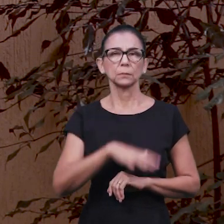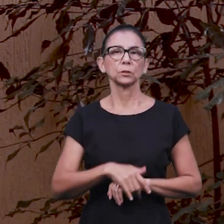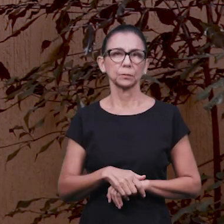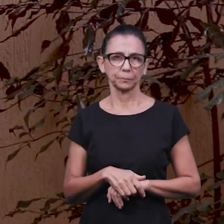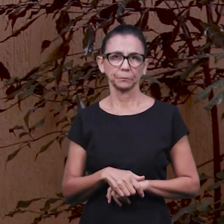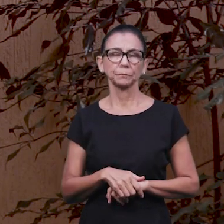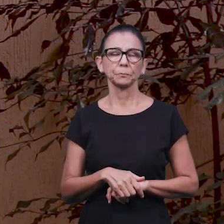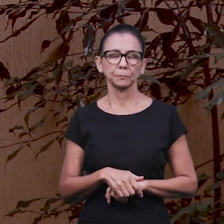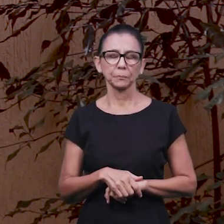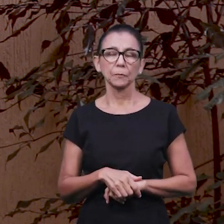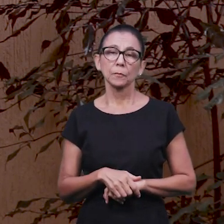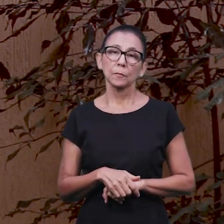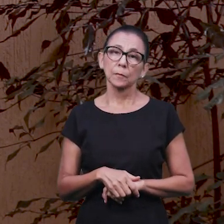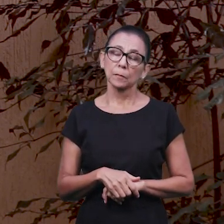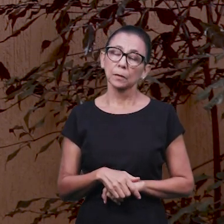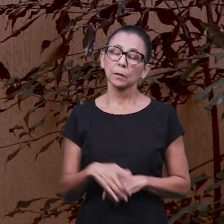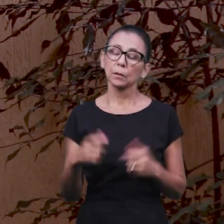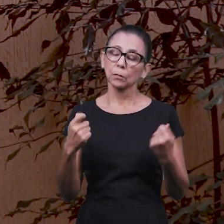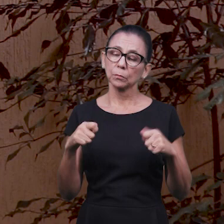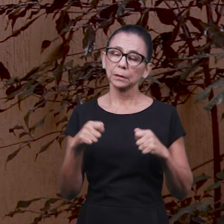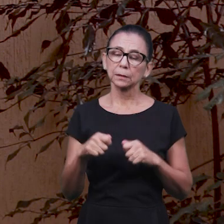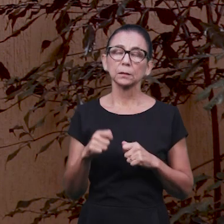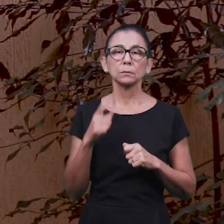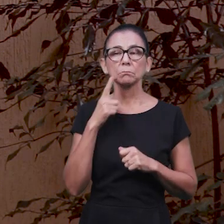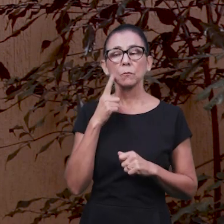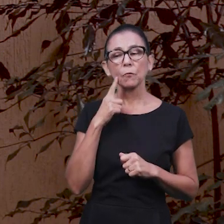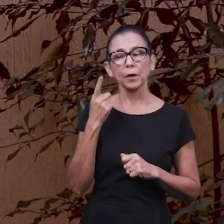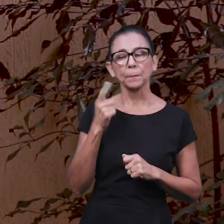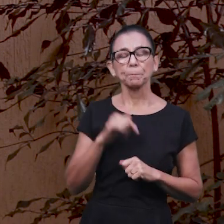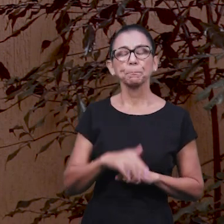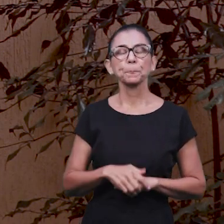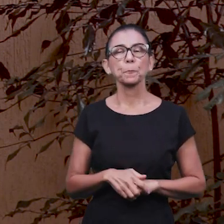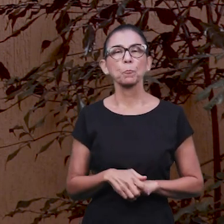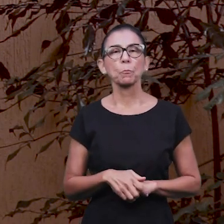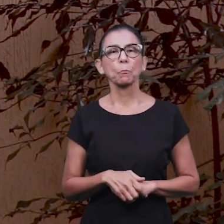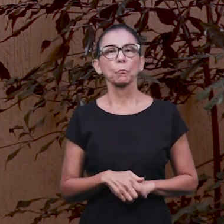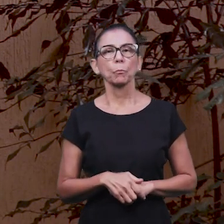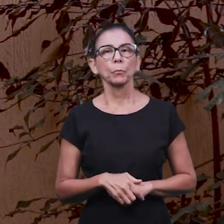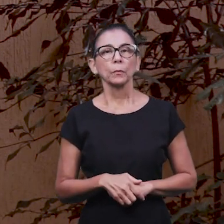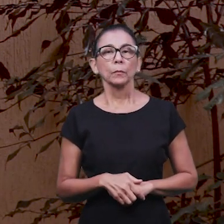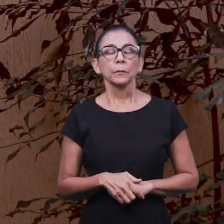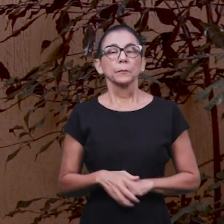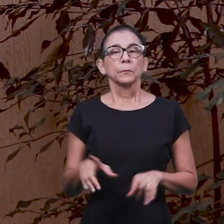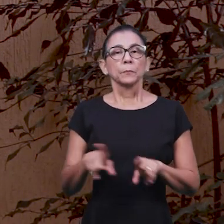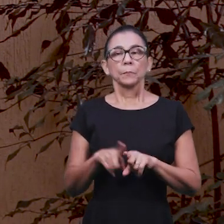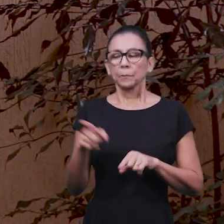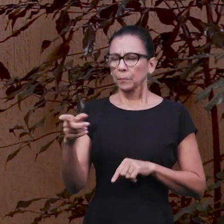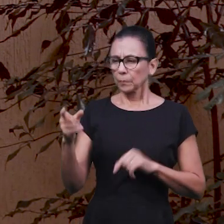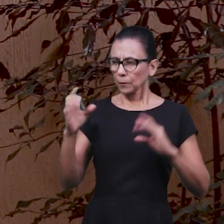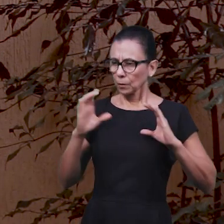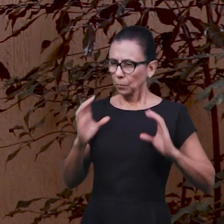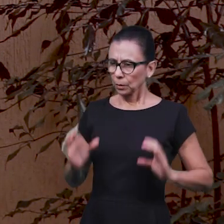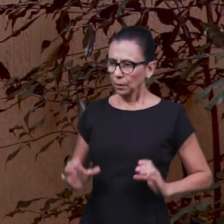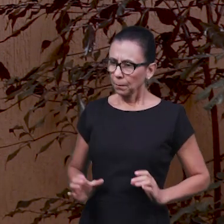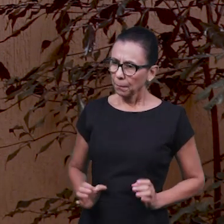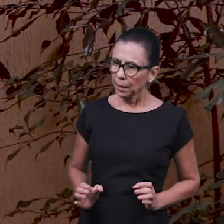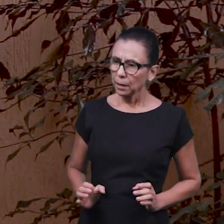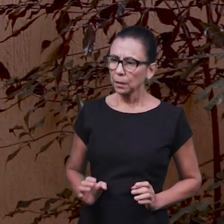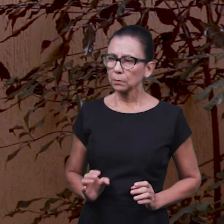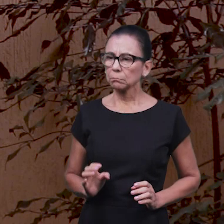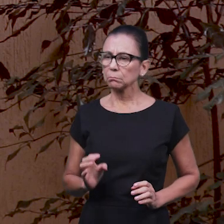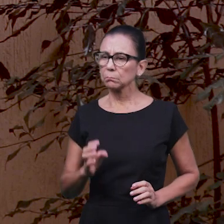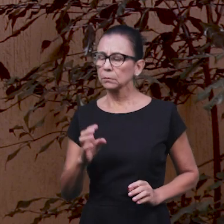ritmo, mas ela aprende. Então eu preciso identificar esse potencial e também o comportamento e o tempo de